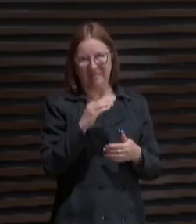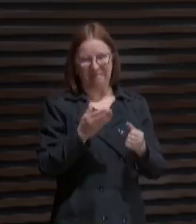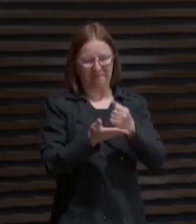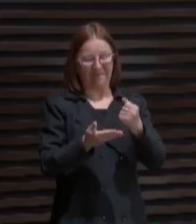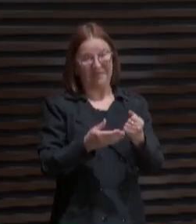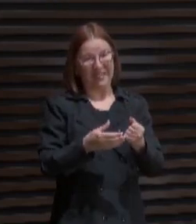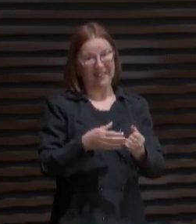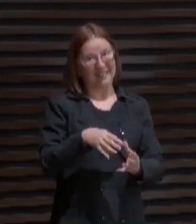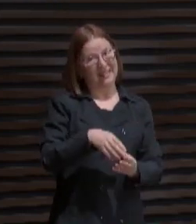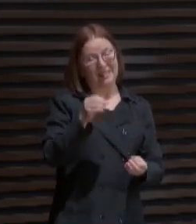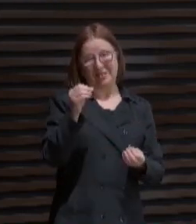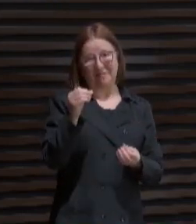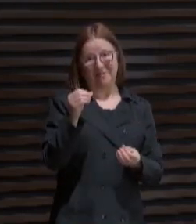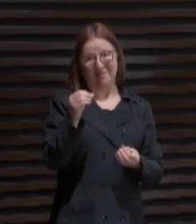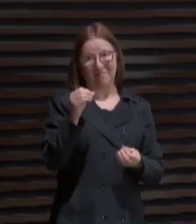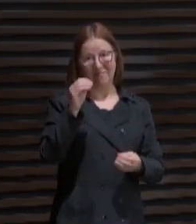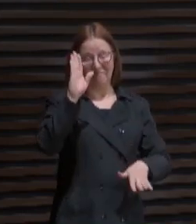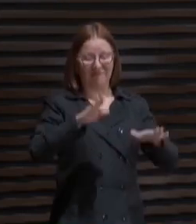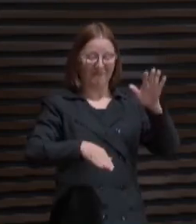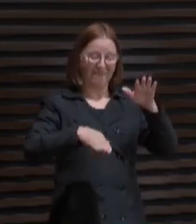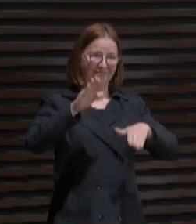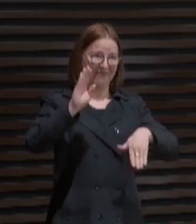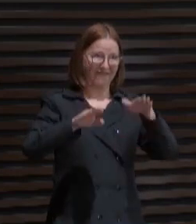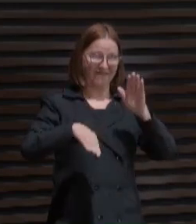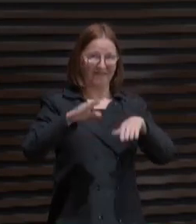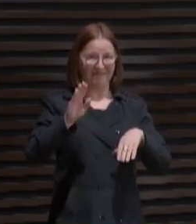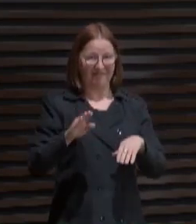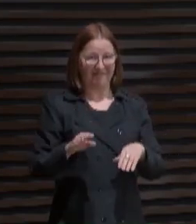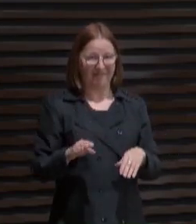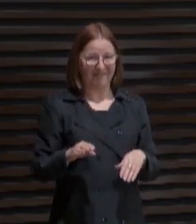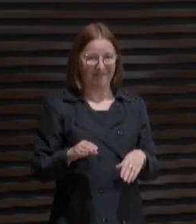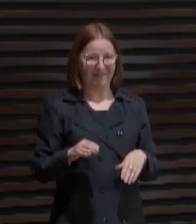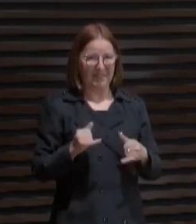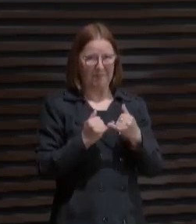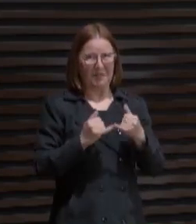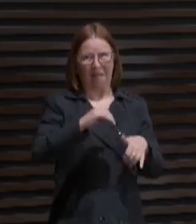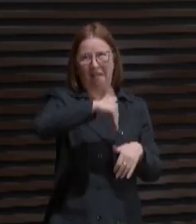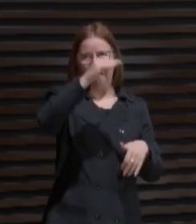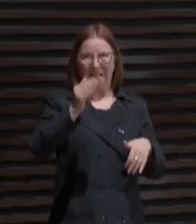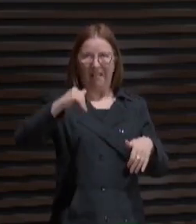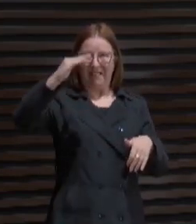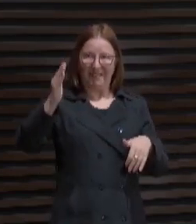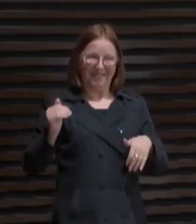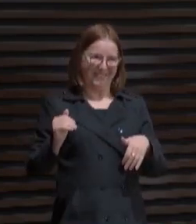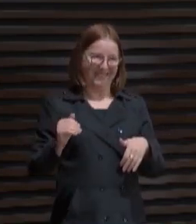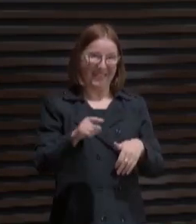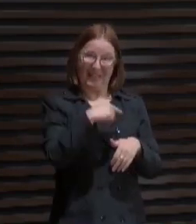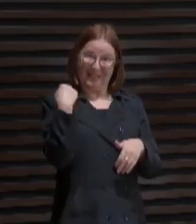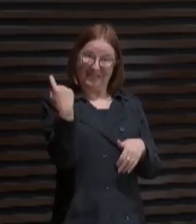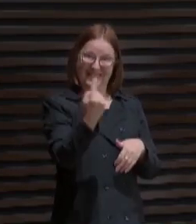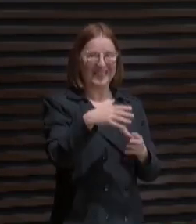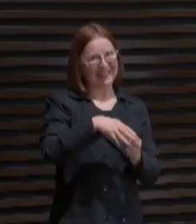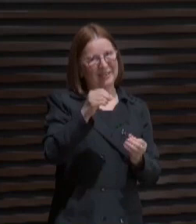alma, em que oscila, vai para cima, vai para baixo, parece uma montanha russa, a nossa alma. Por isso